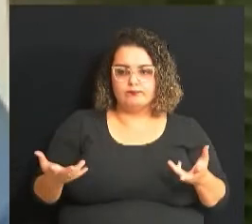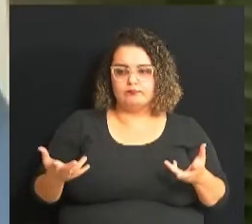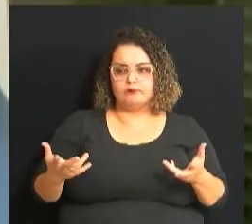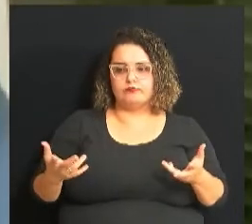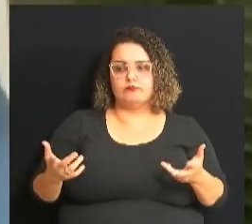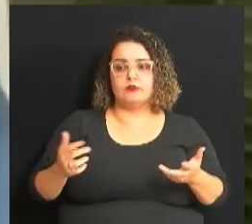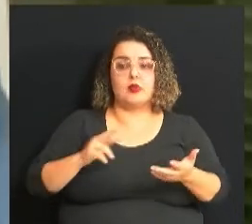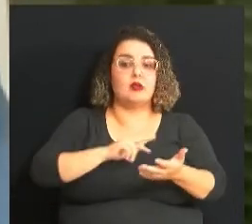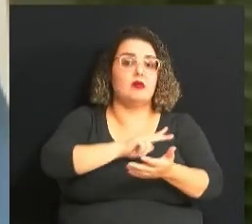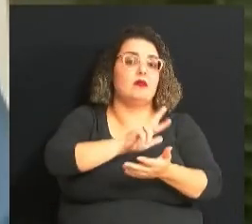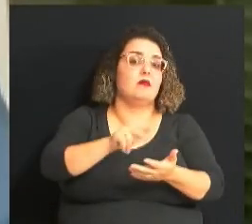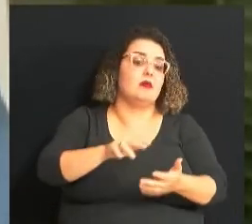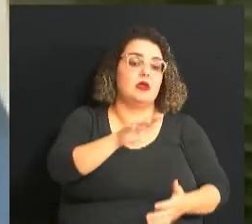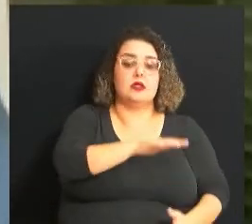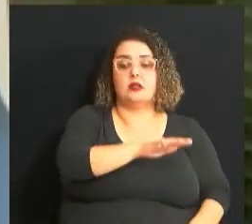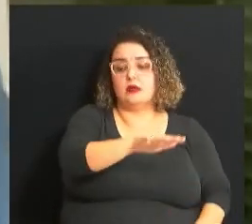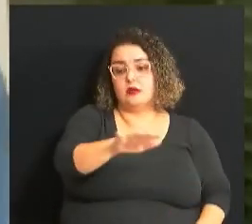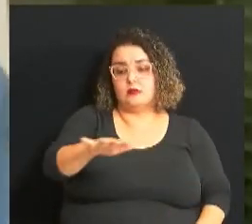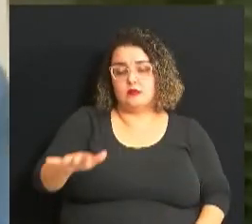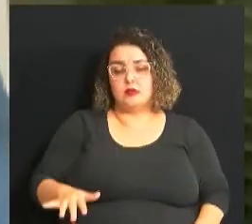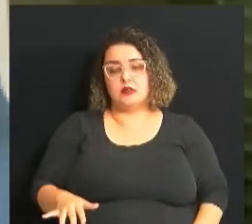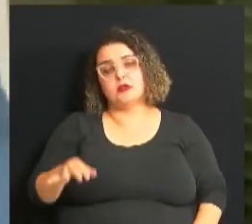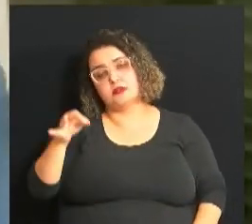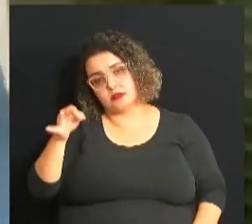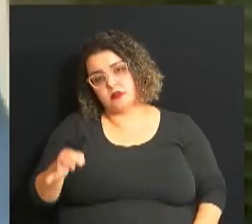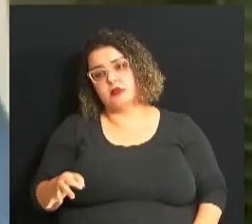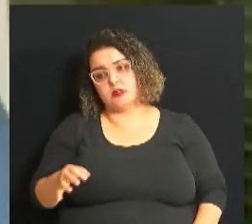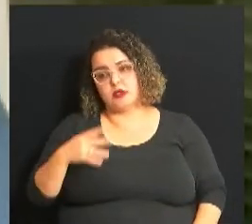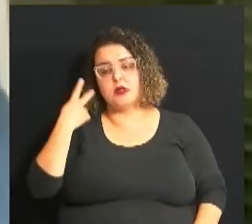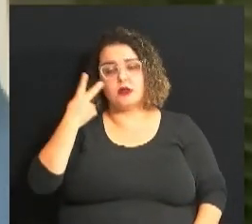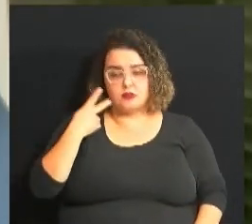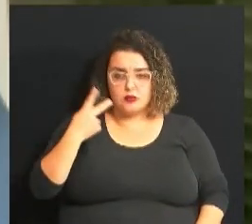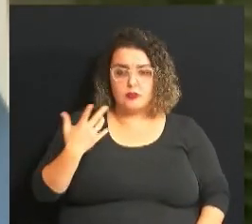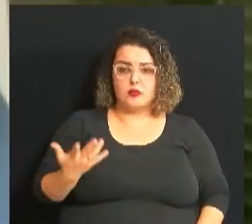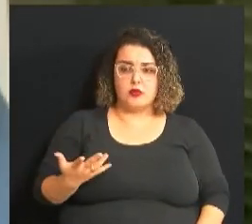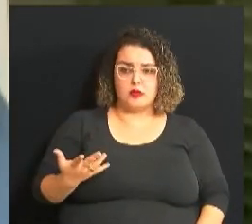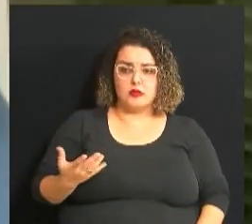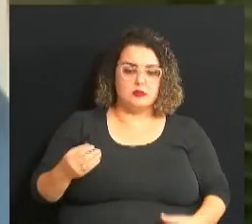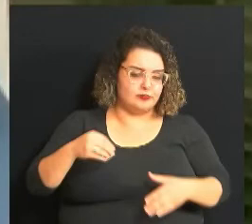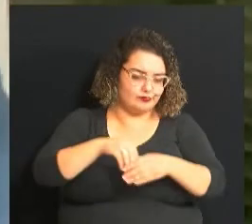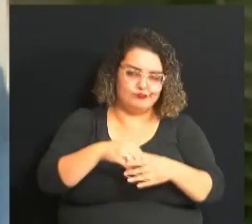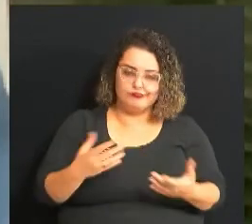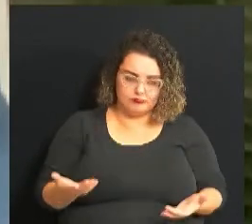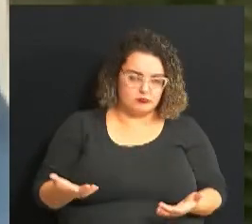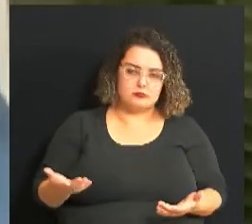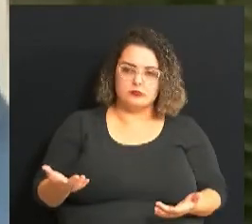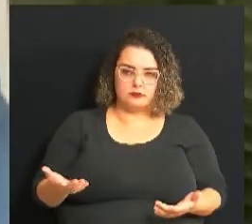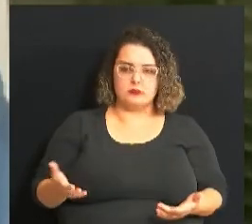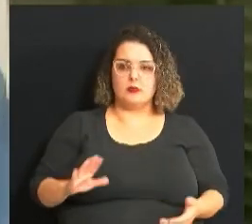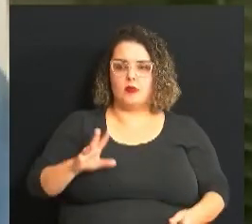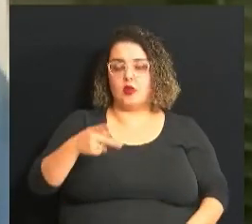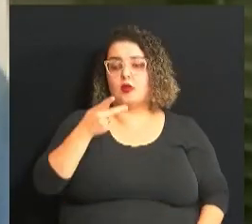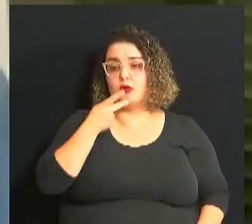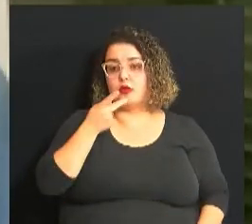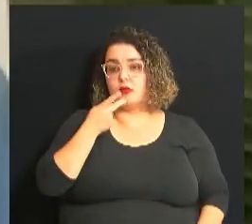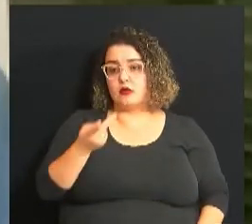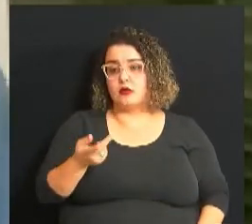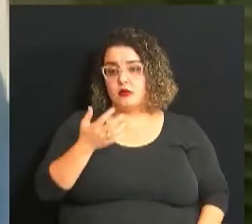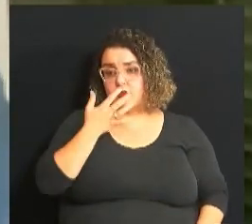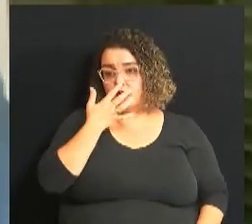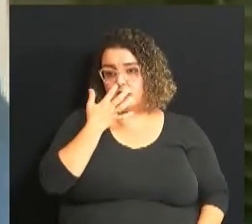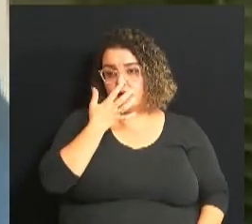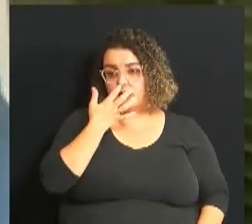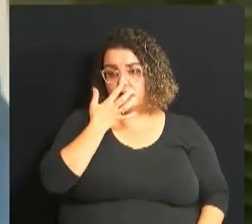multifacetada, mas seguramente a política está dentro disso. Por exemplo, quando falou-se, não sei se